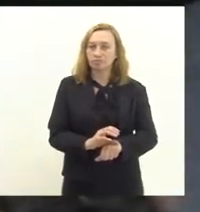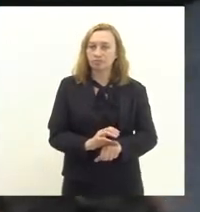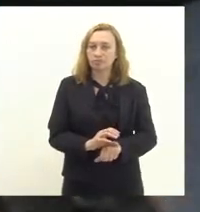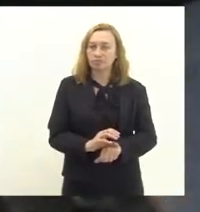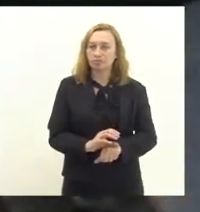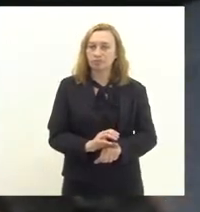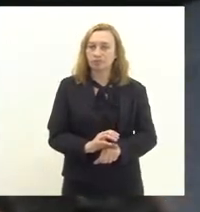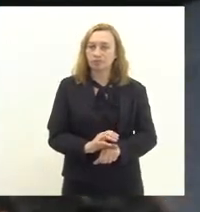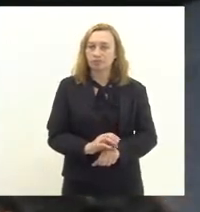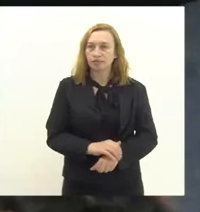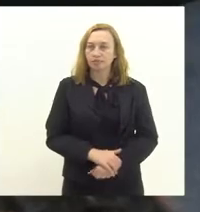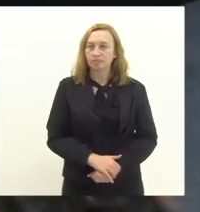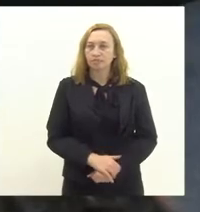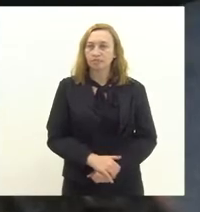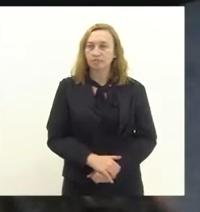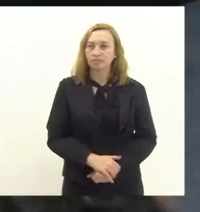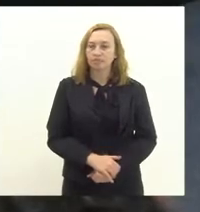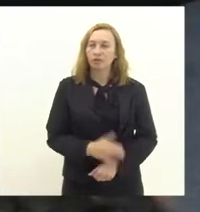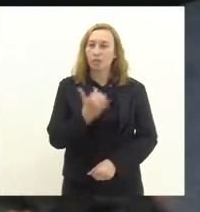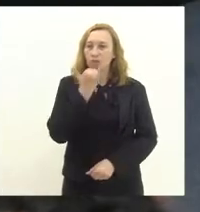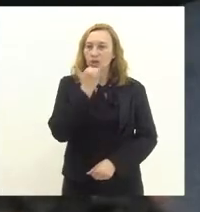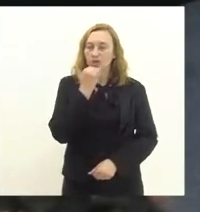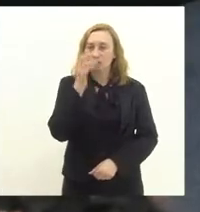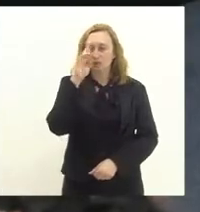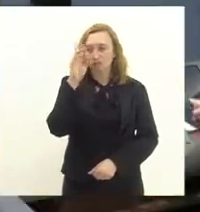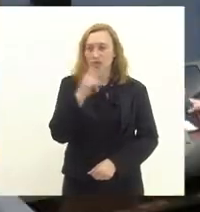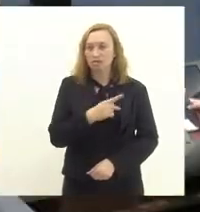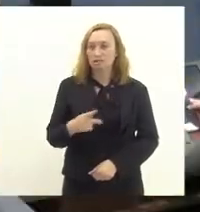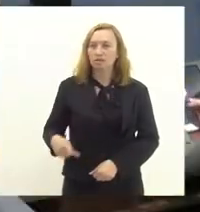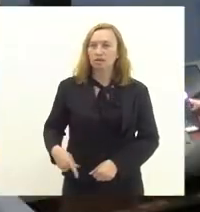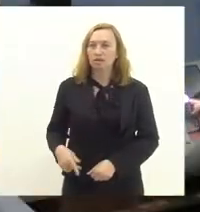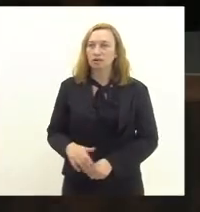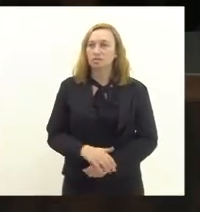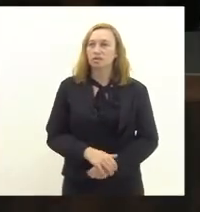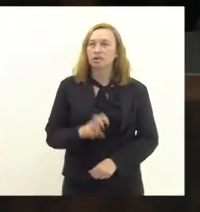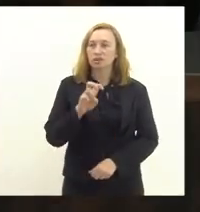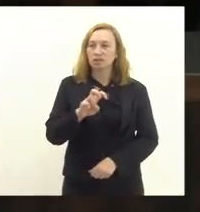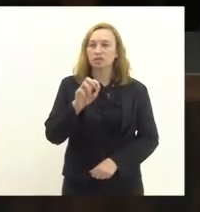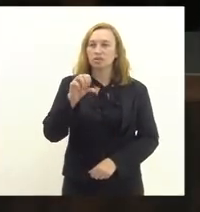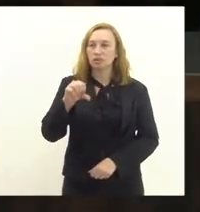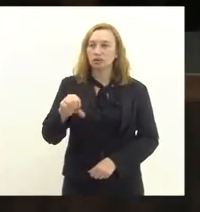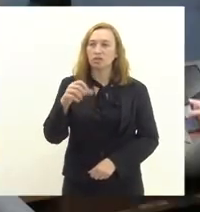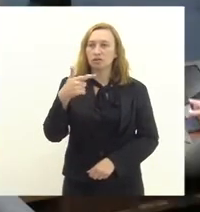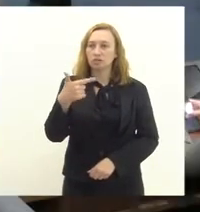É o meu, Andrezinho. É o meu, Márcio. Perdão, senhor presidente. 5923.